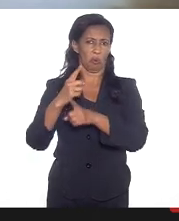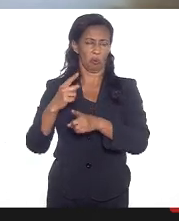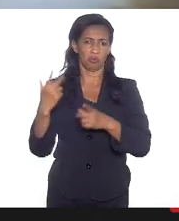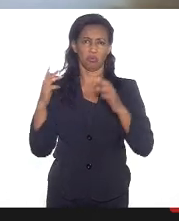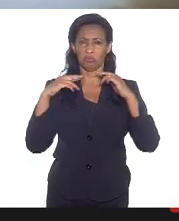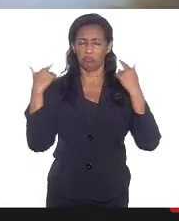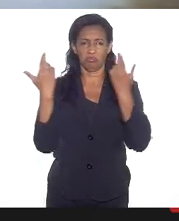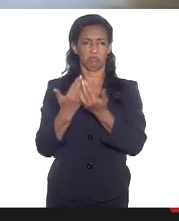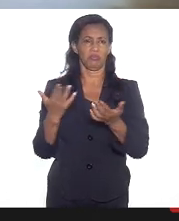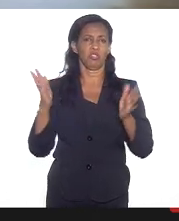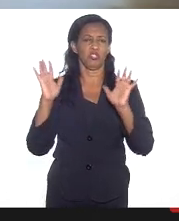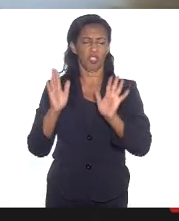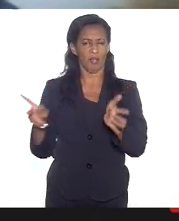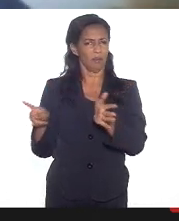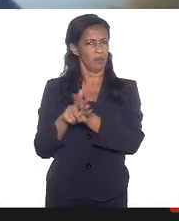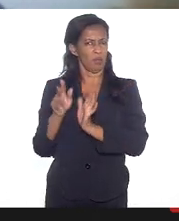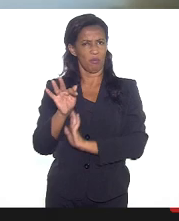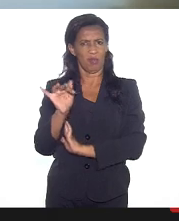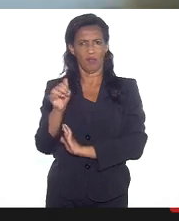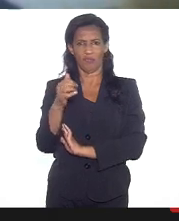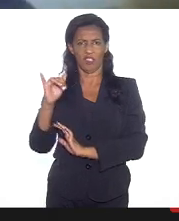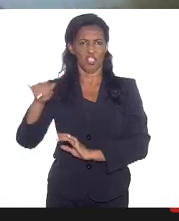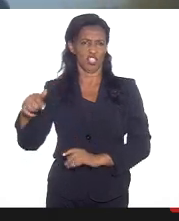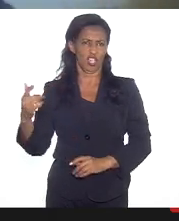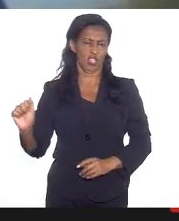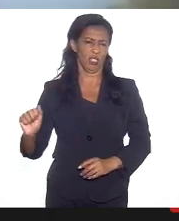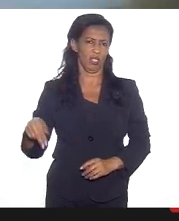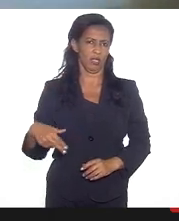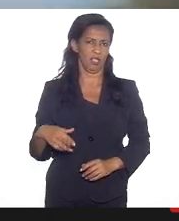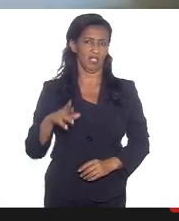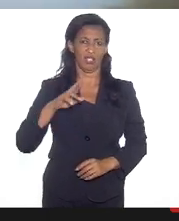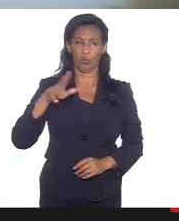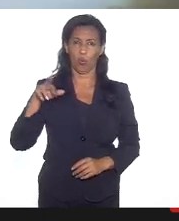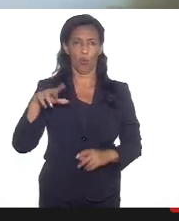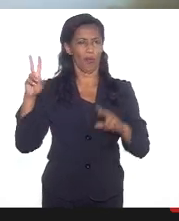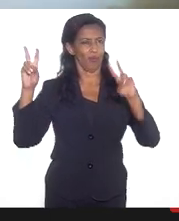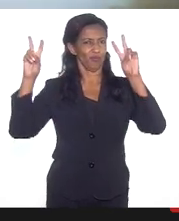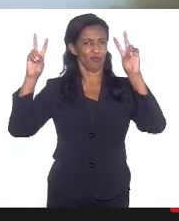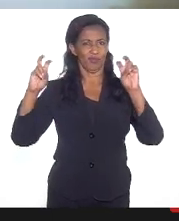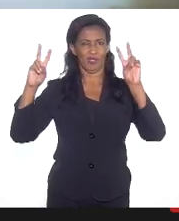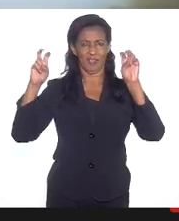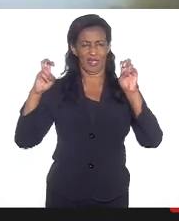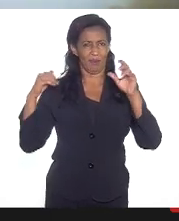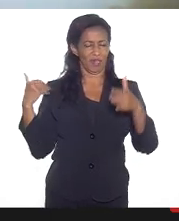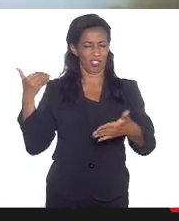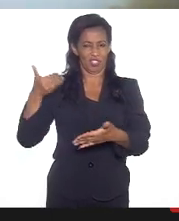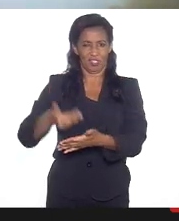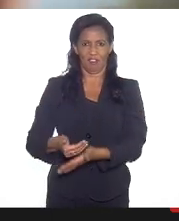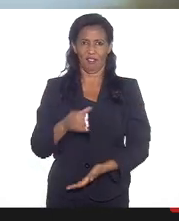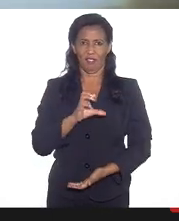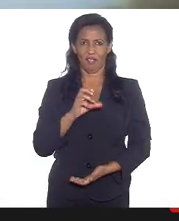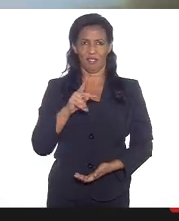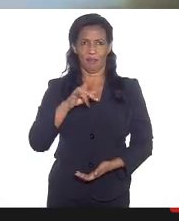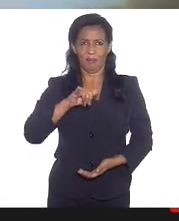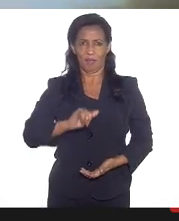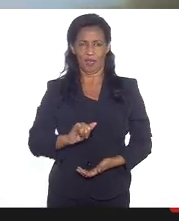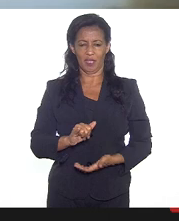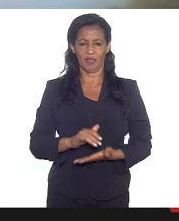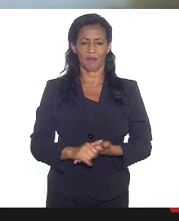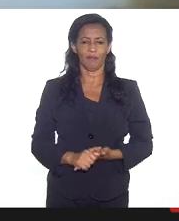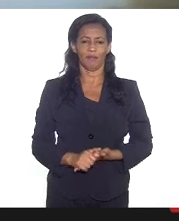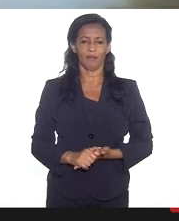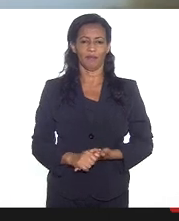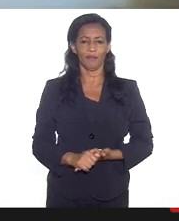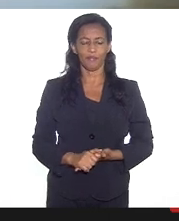própria Firjan. Então, não é um tema que a gente está trazendo na CPI, desafiou agora as